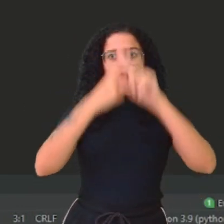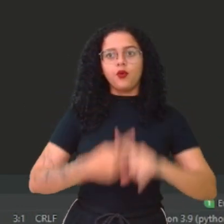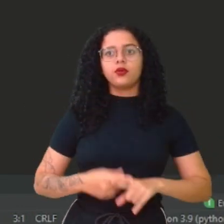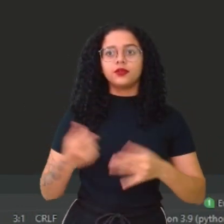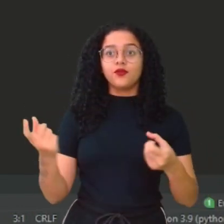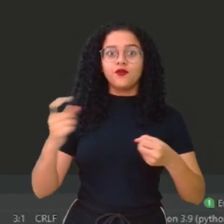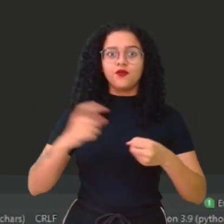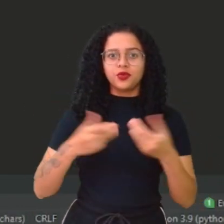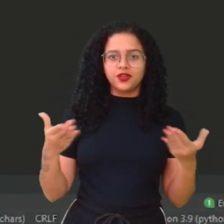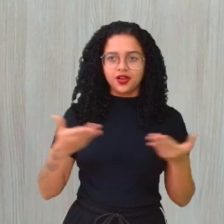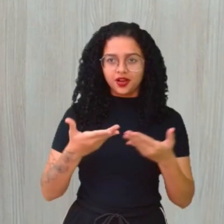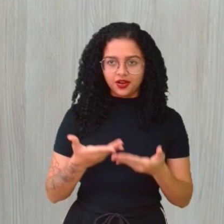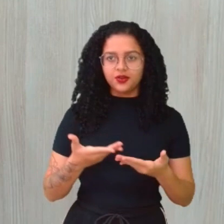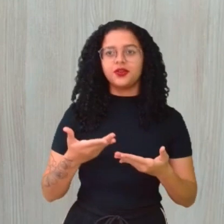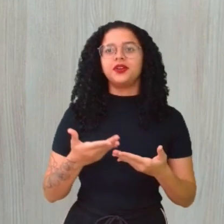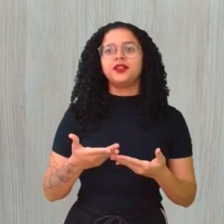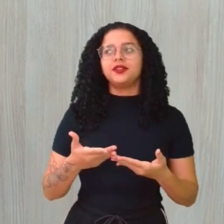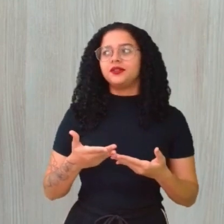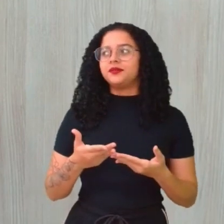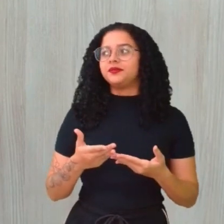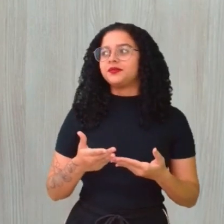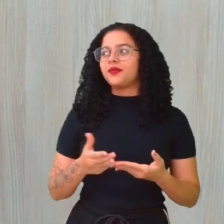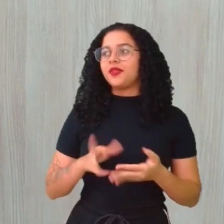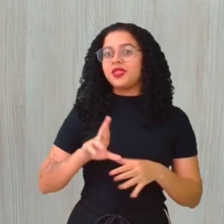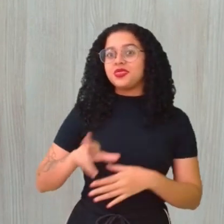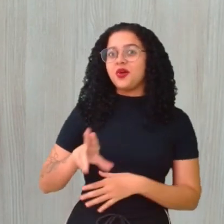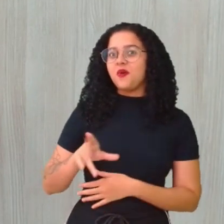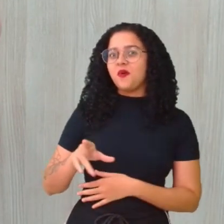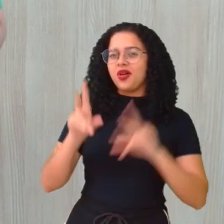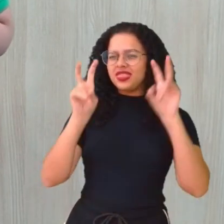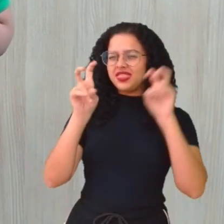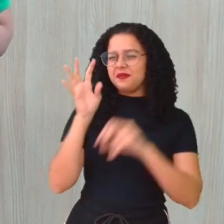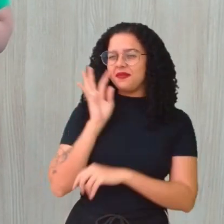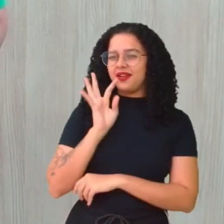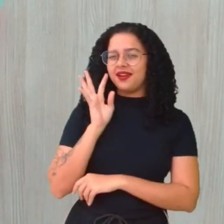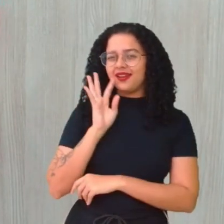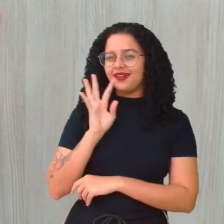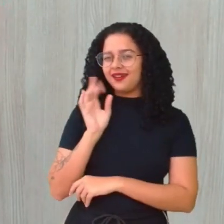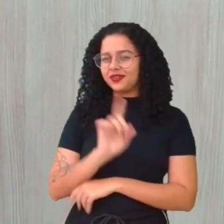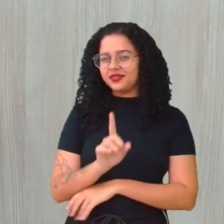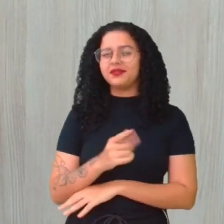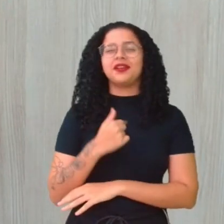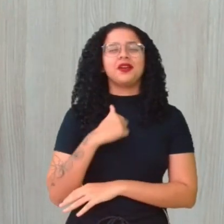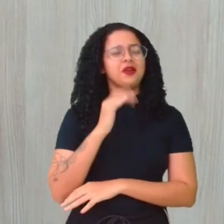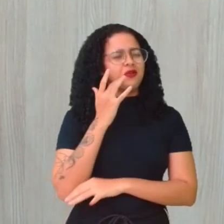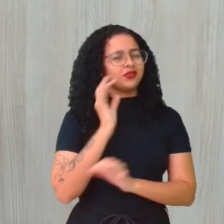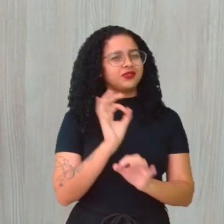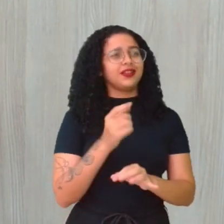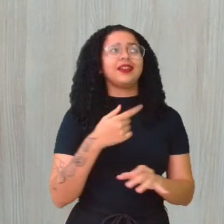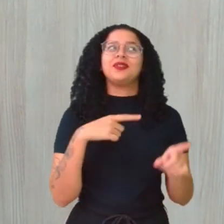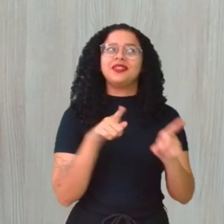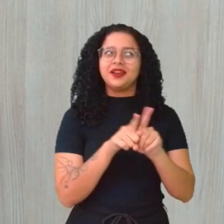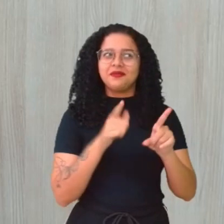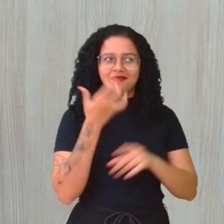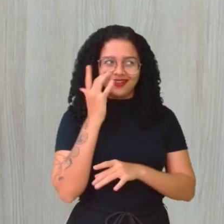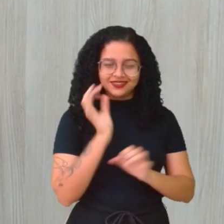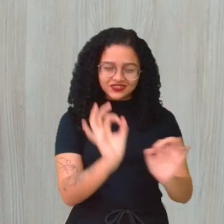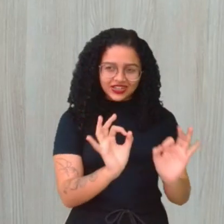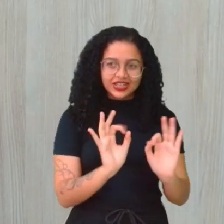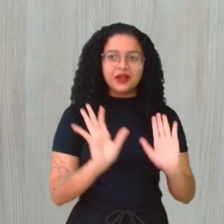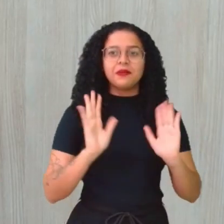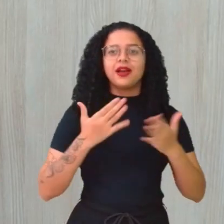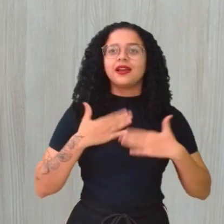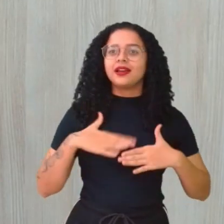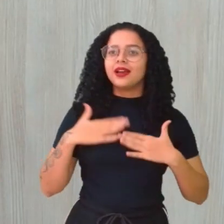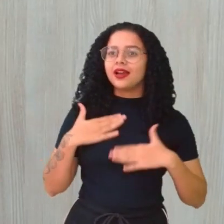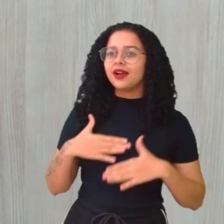volta pra gente aqui pra gente dizer, Carla, não é extremamente legal não esse assunto? Eu acho massa. Eu também acho massa, Diego. Agora calma que eles